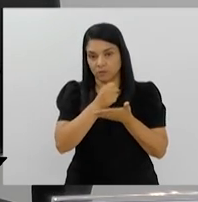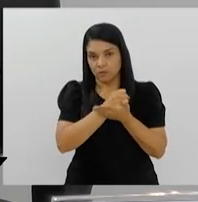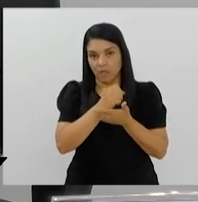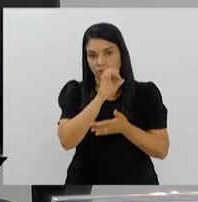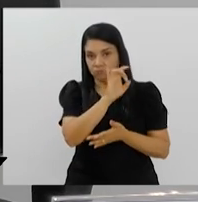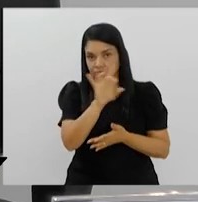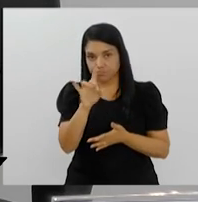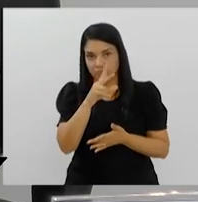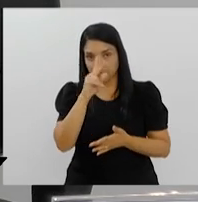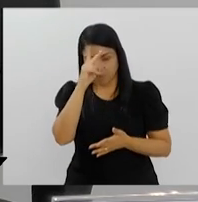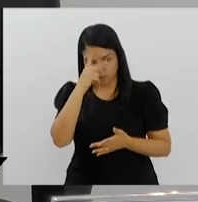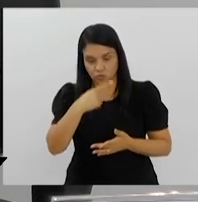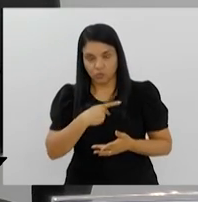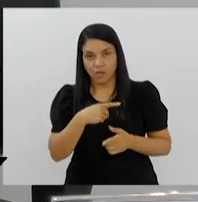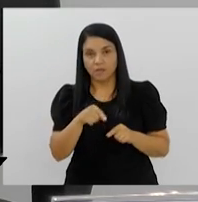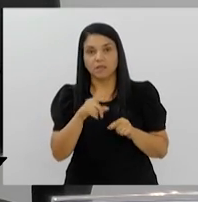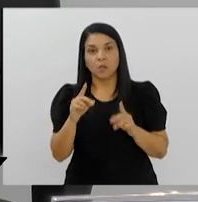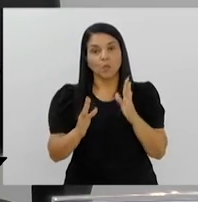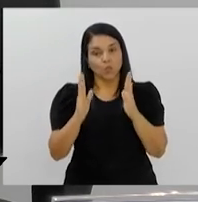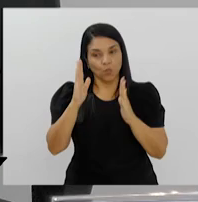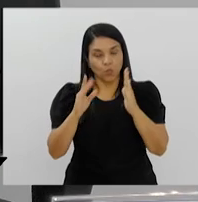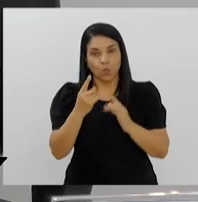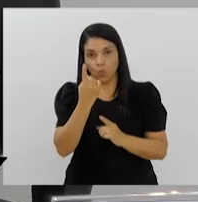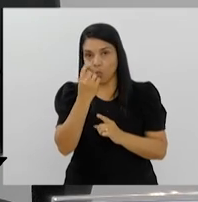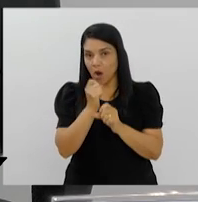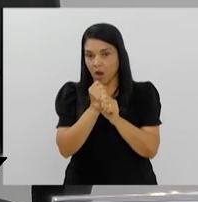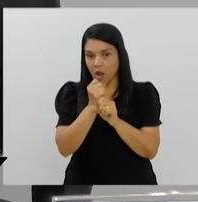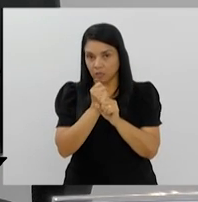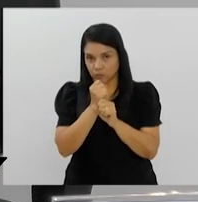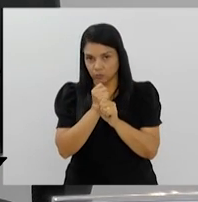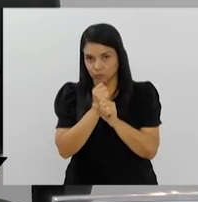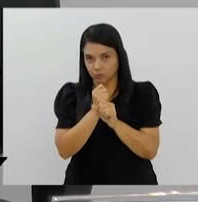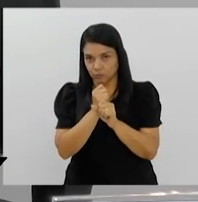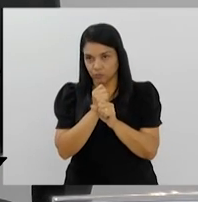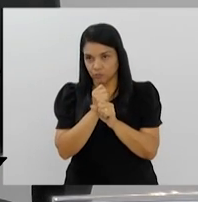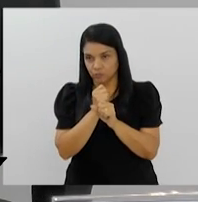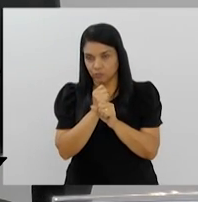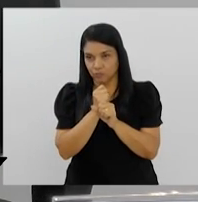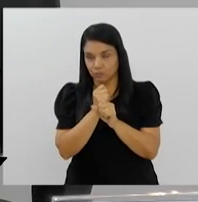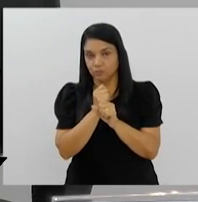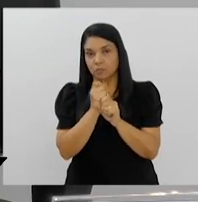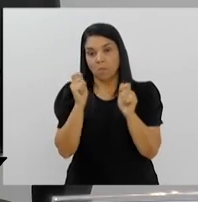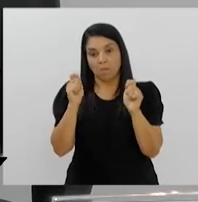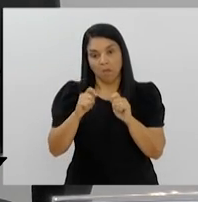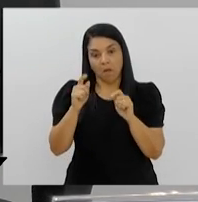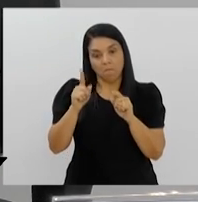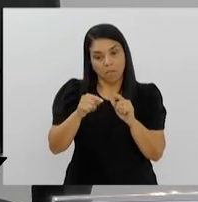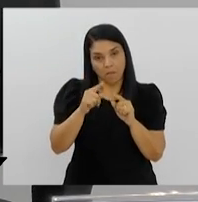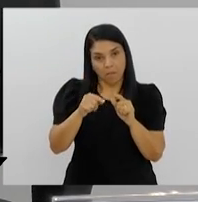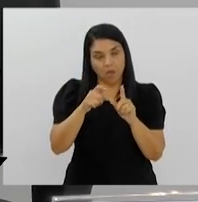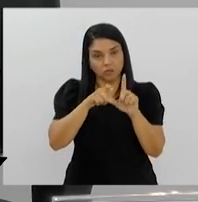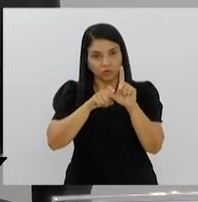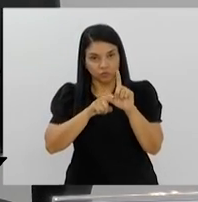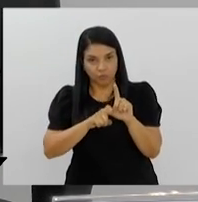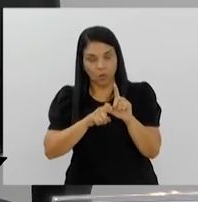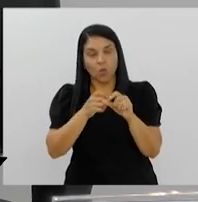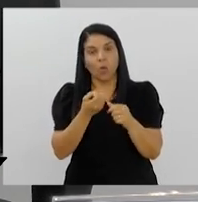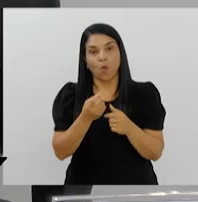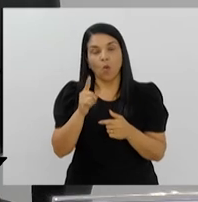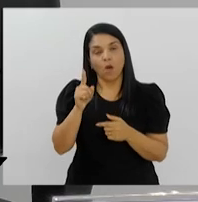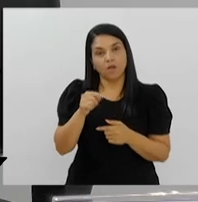terão vigência mínima de 1 ano Send vedadas a suspensa ou a